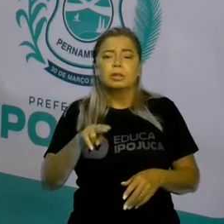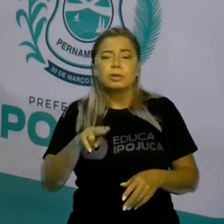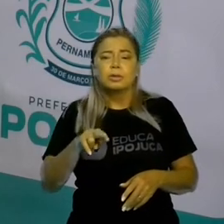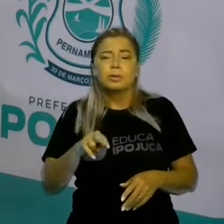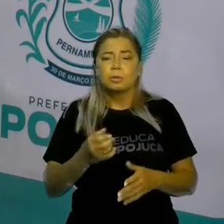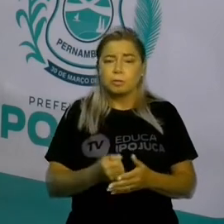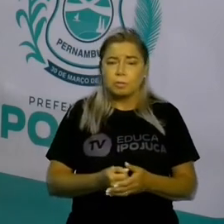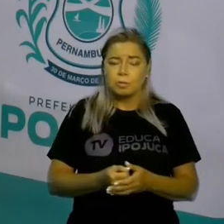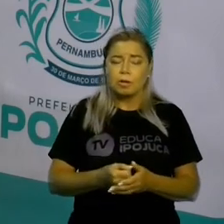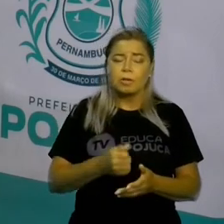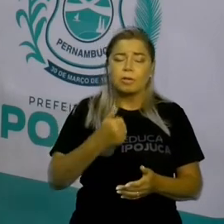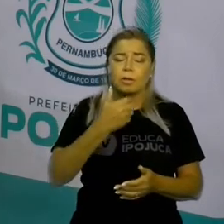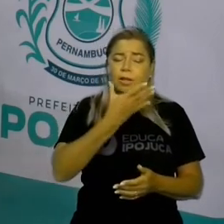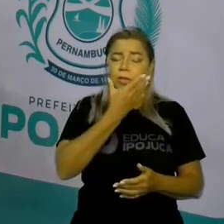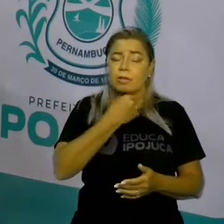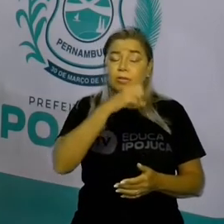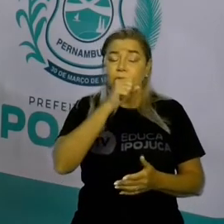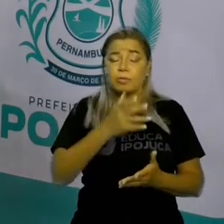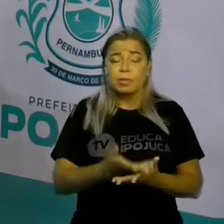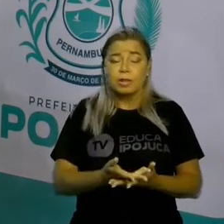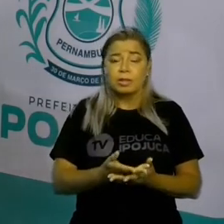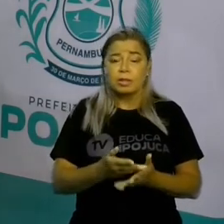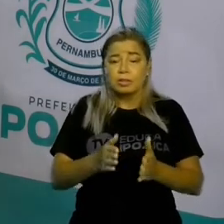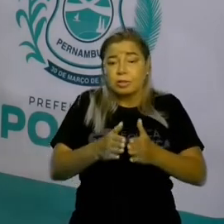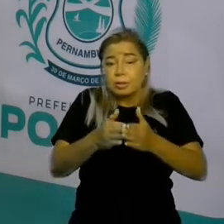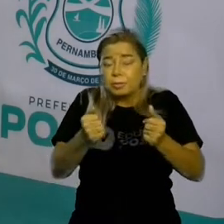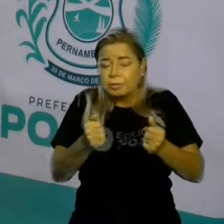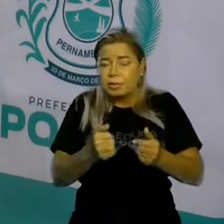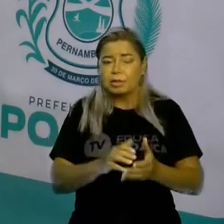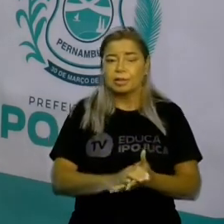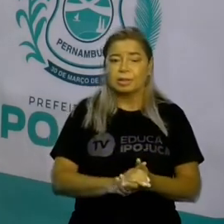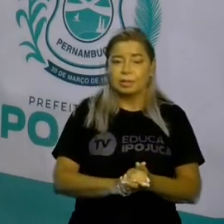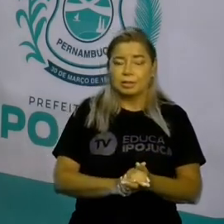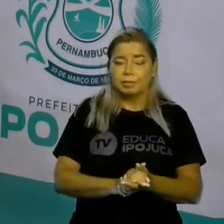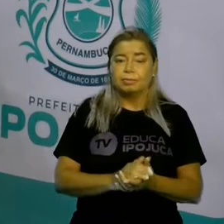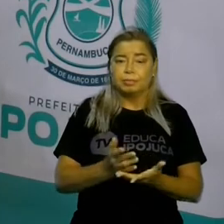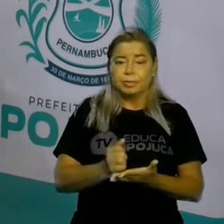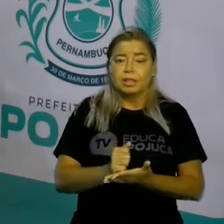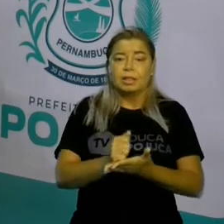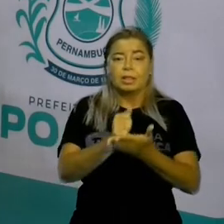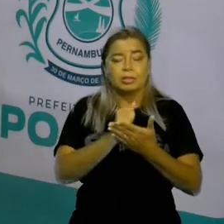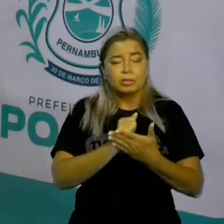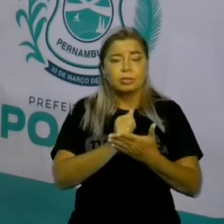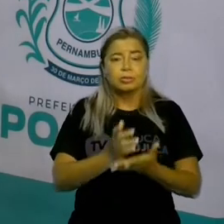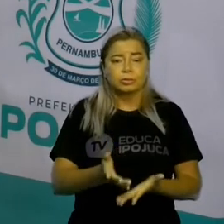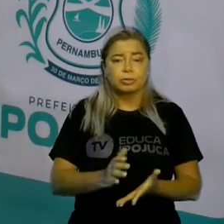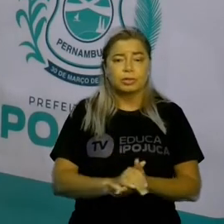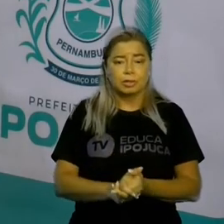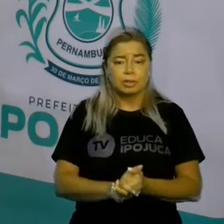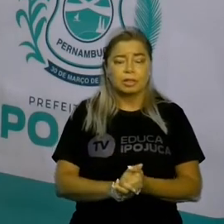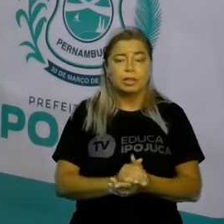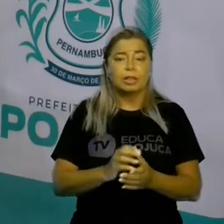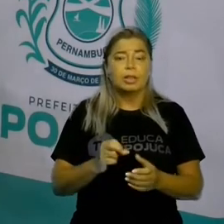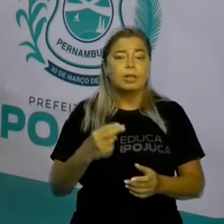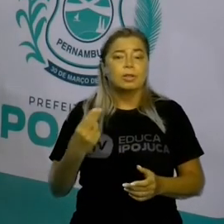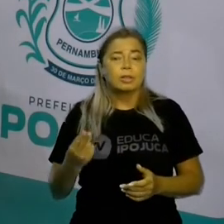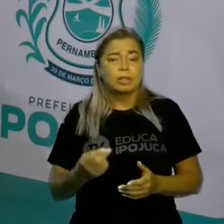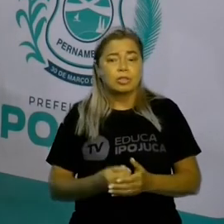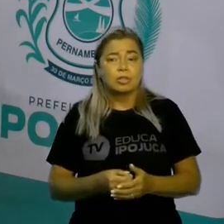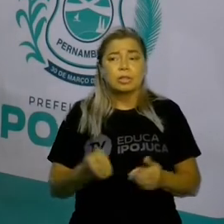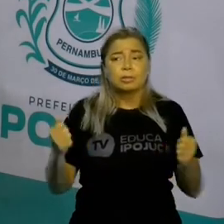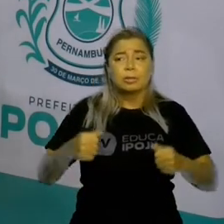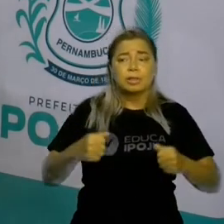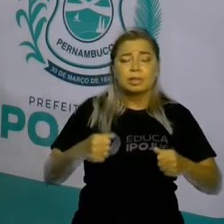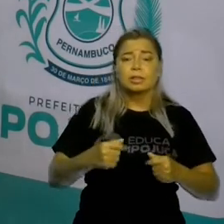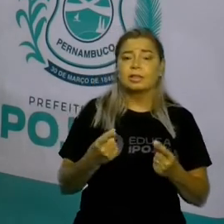dinheiro, tá certo? E aí, como os nossos pais, para ele, Um trocado para a gente